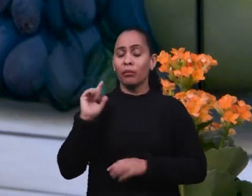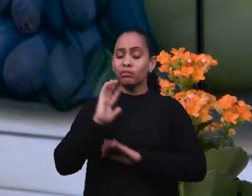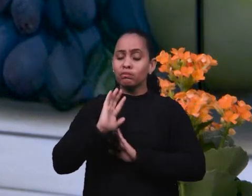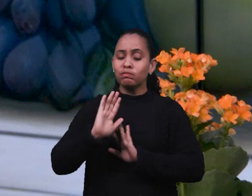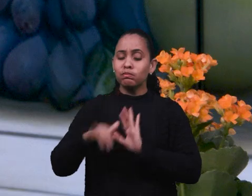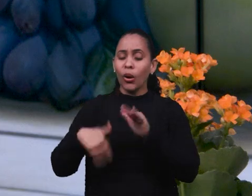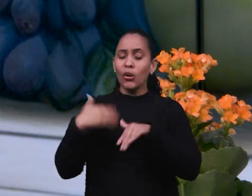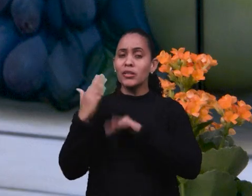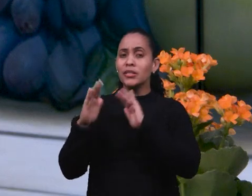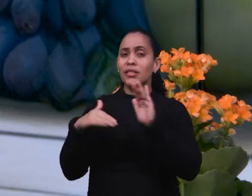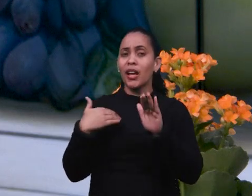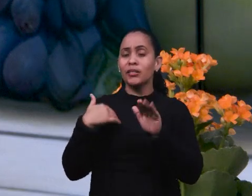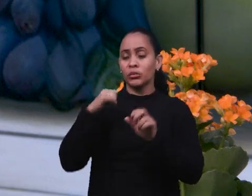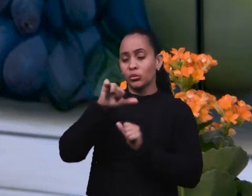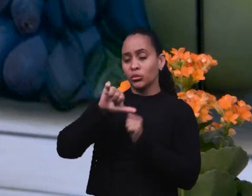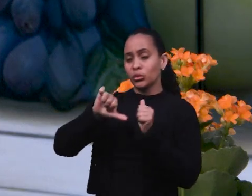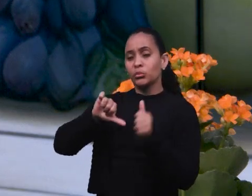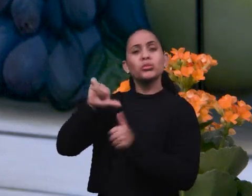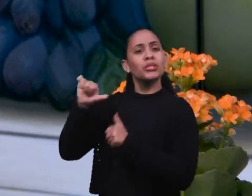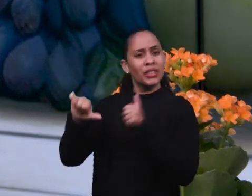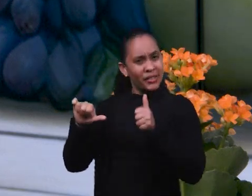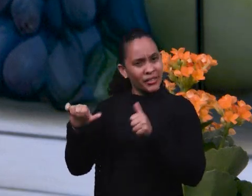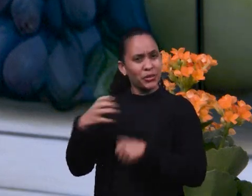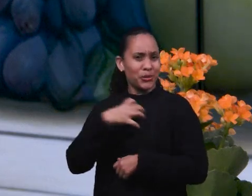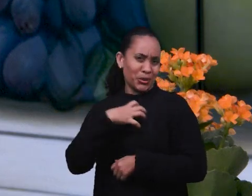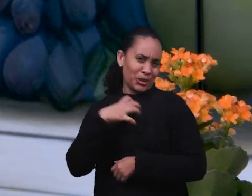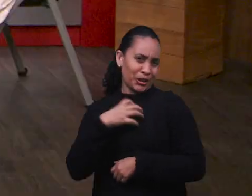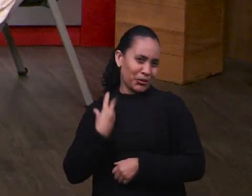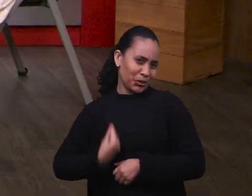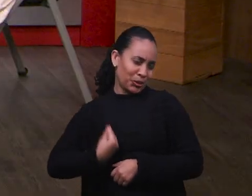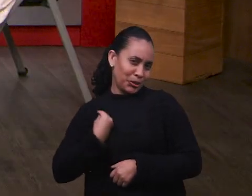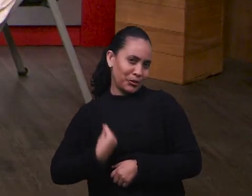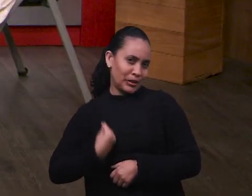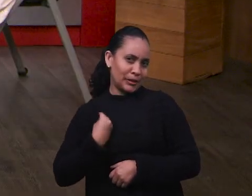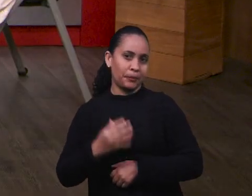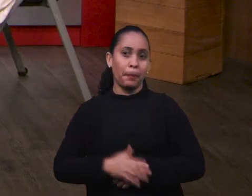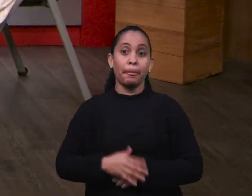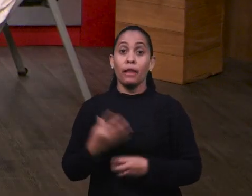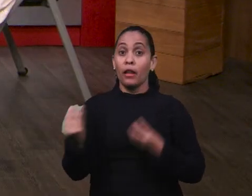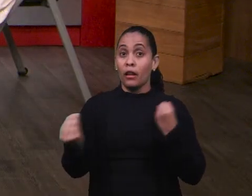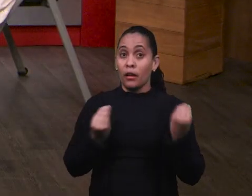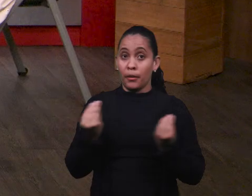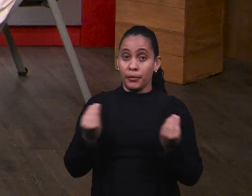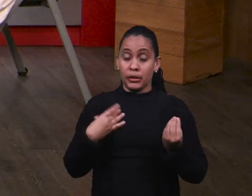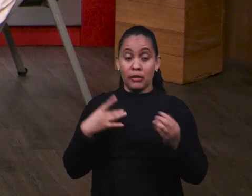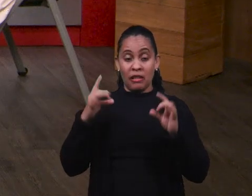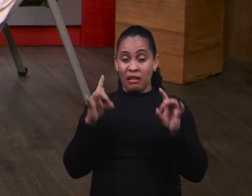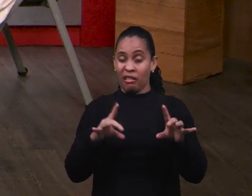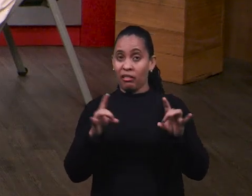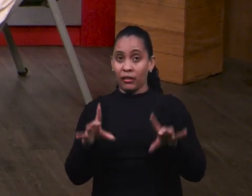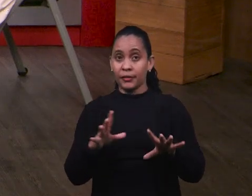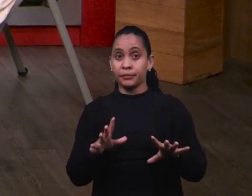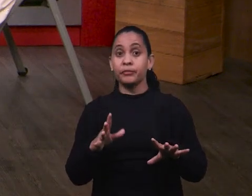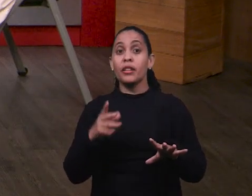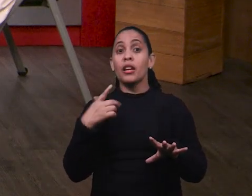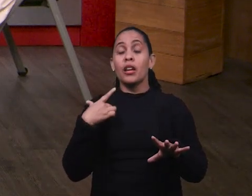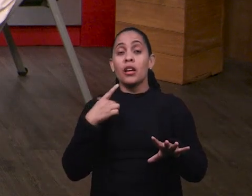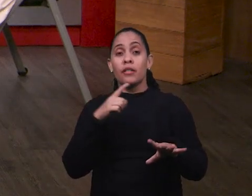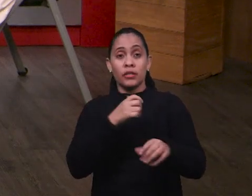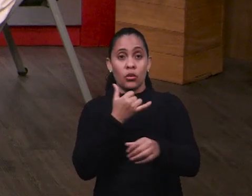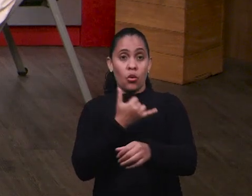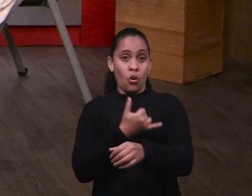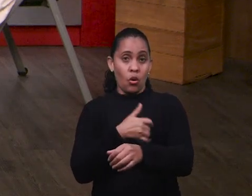um processo de mudança de estilo de vida, né? Porque quando ele deixar de usar esse